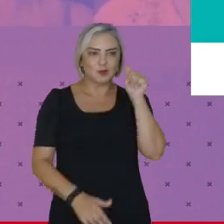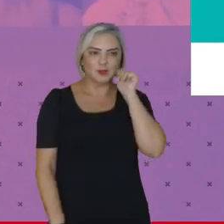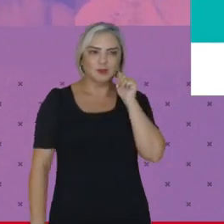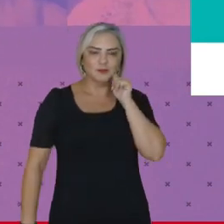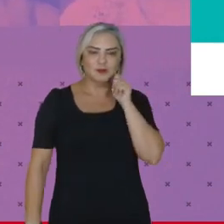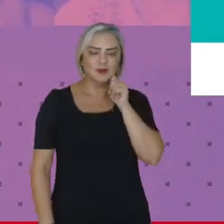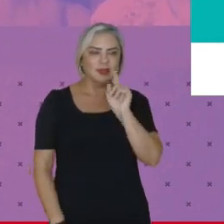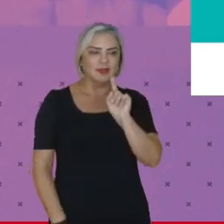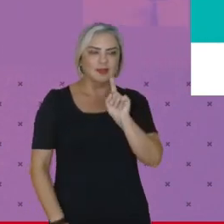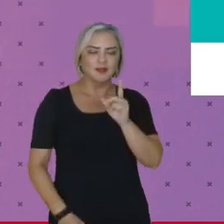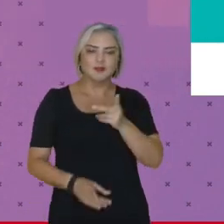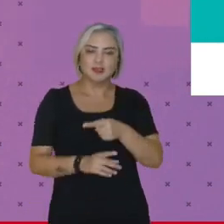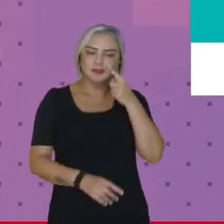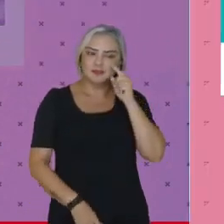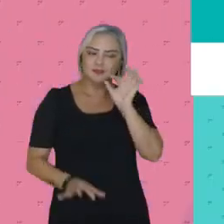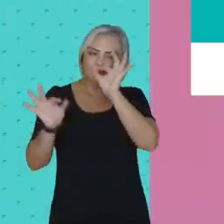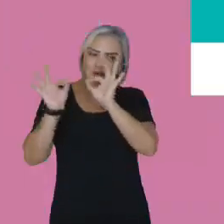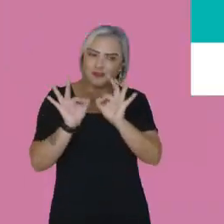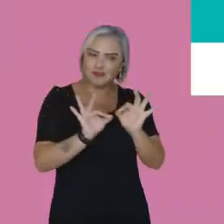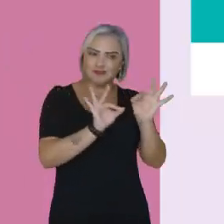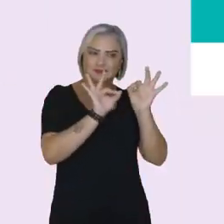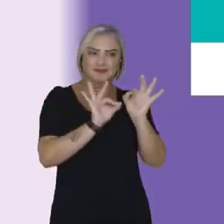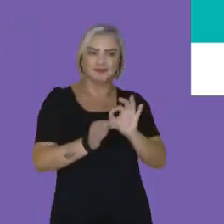Não perca!